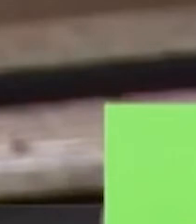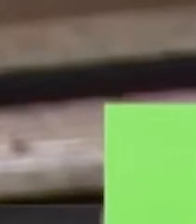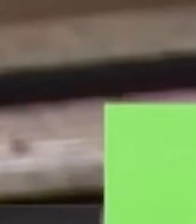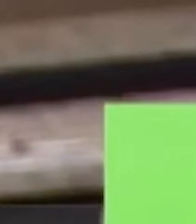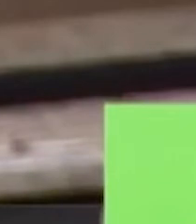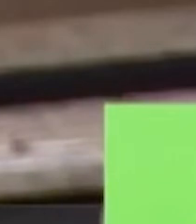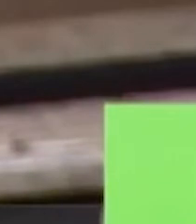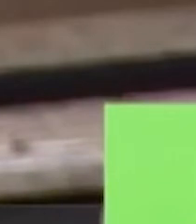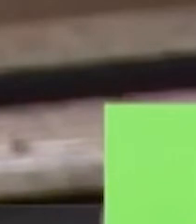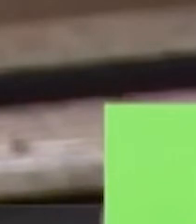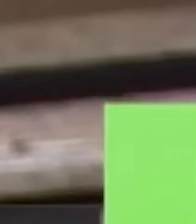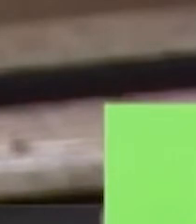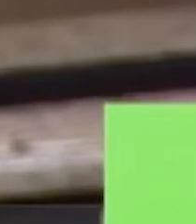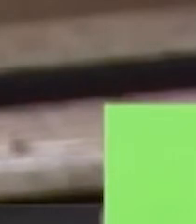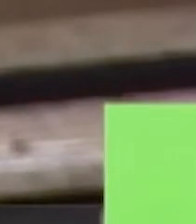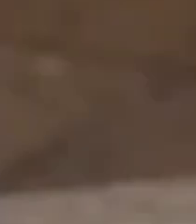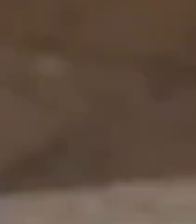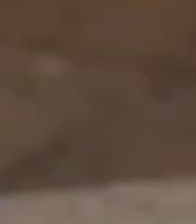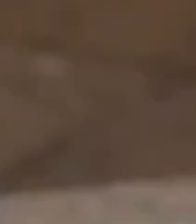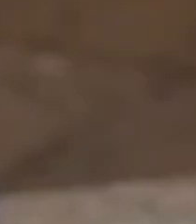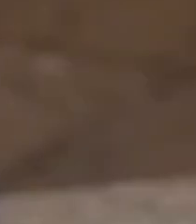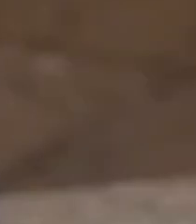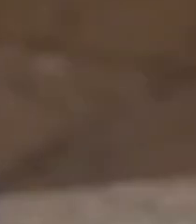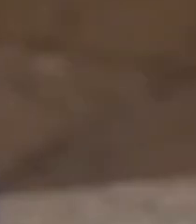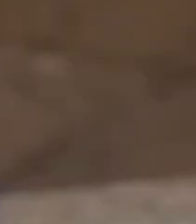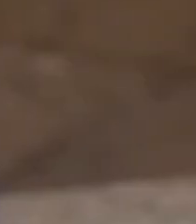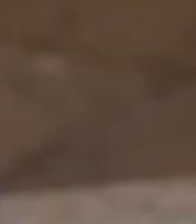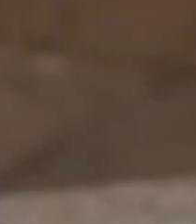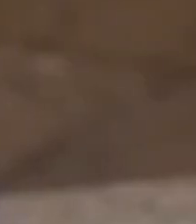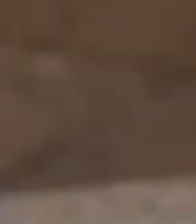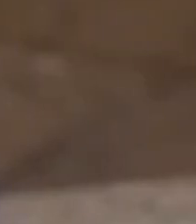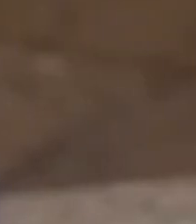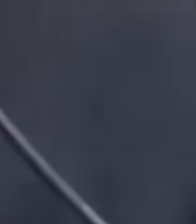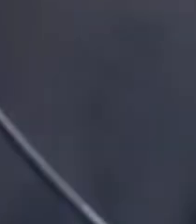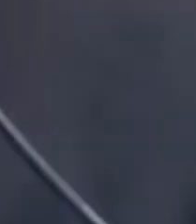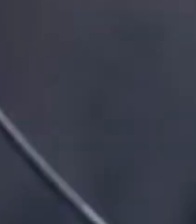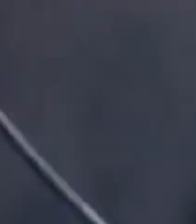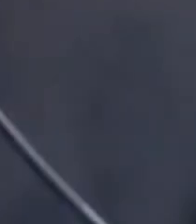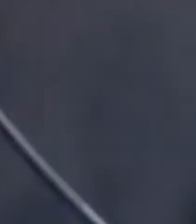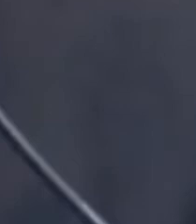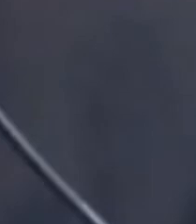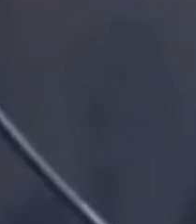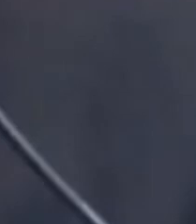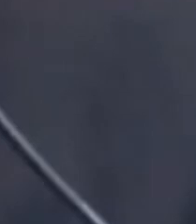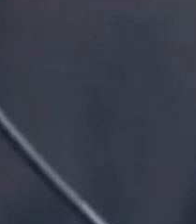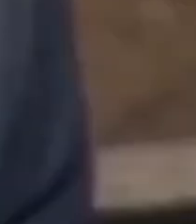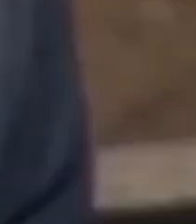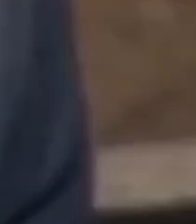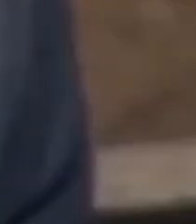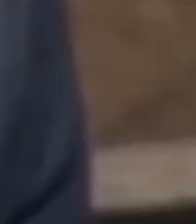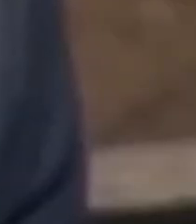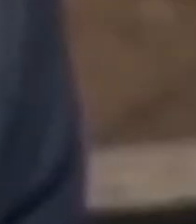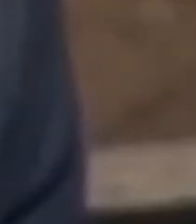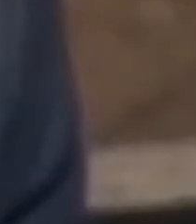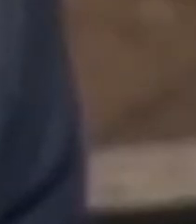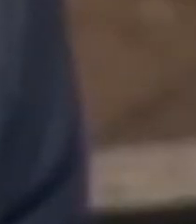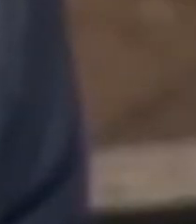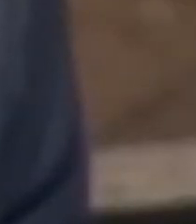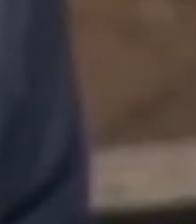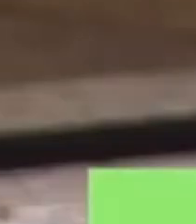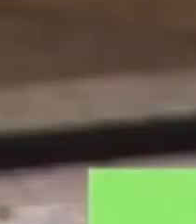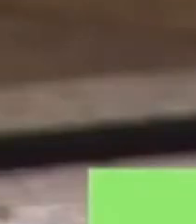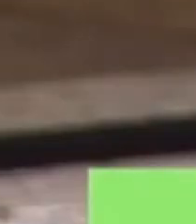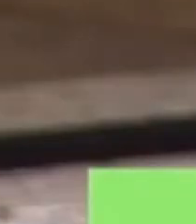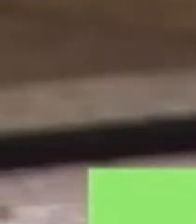colete antiperfurante balístico, traje antitumulto, capacete antitumulto, escudo